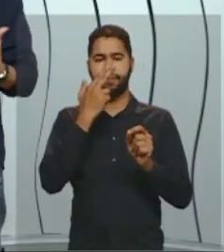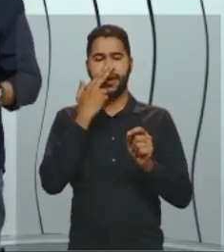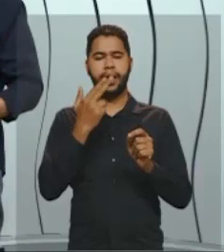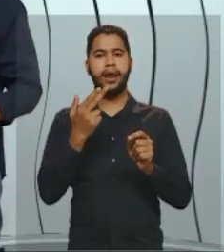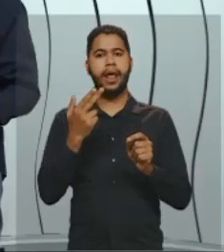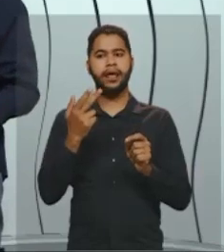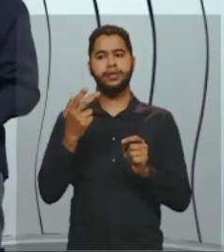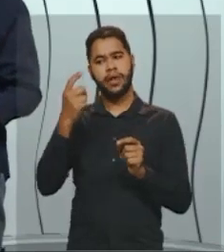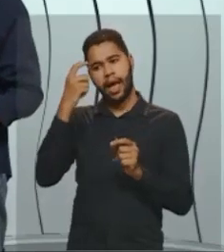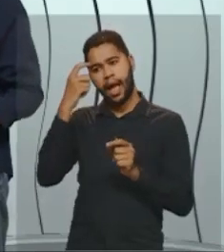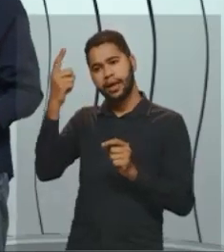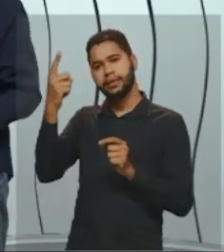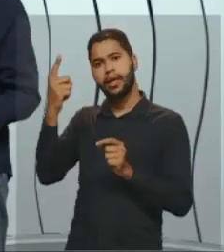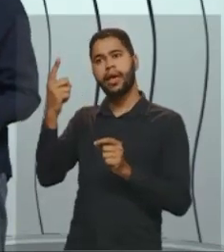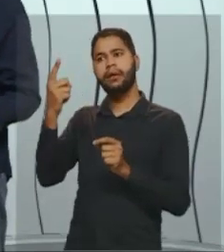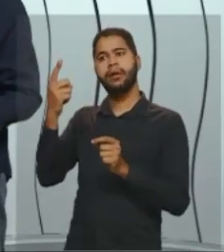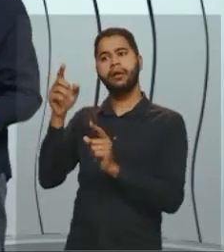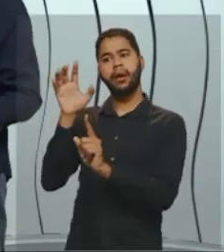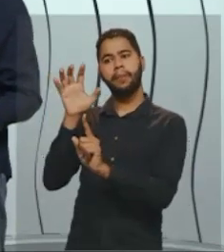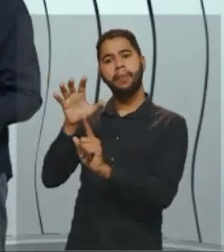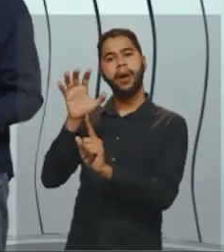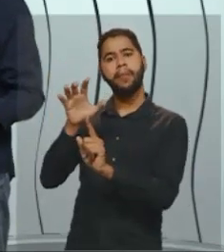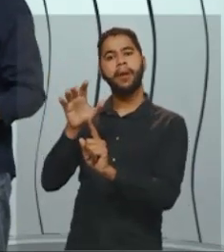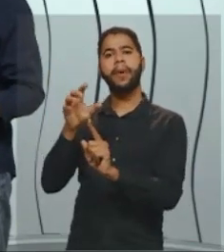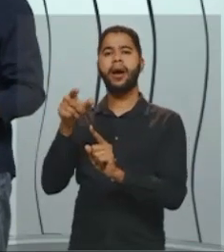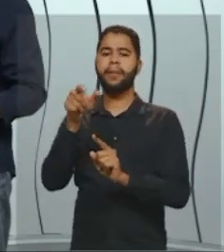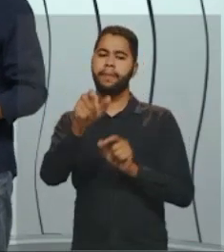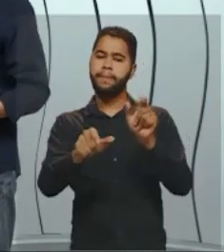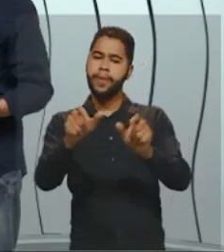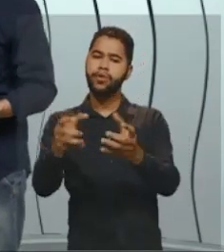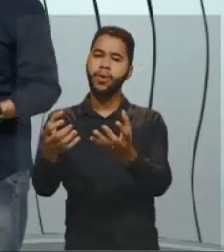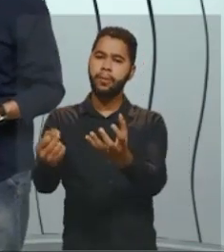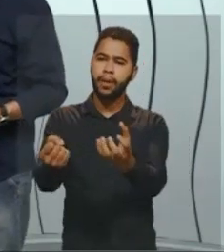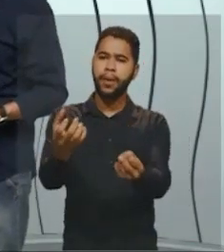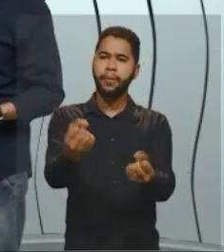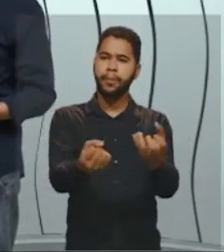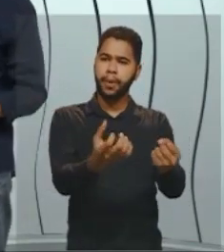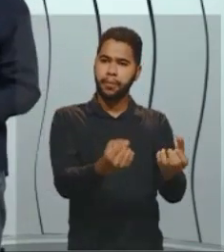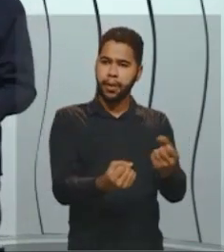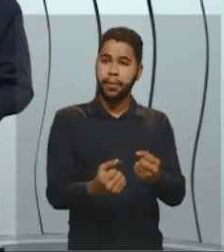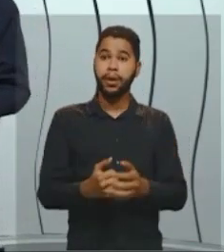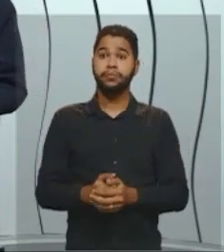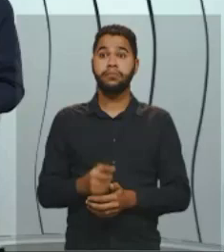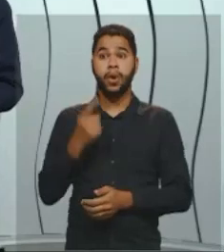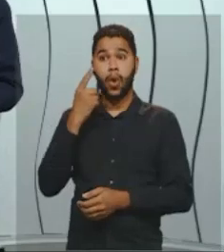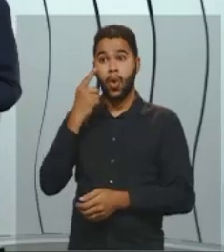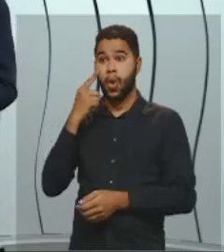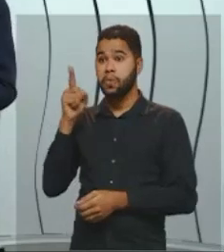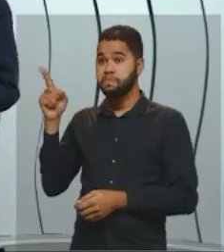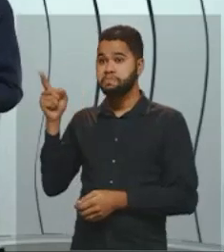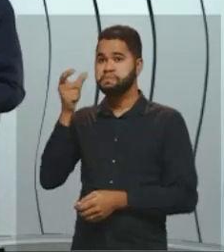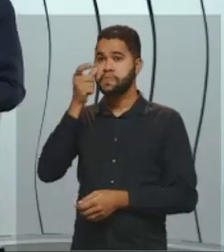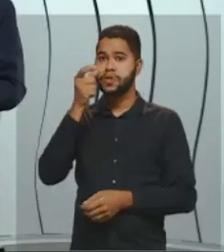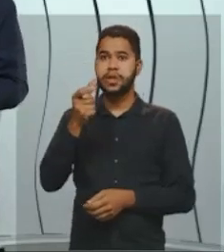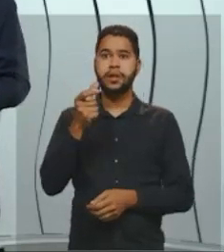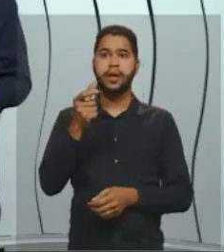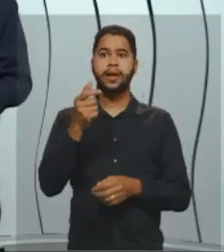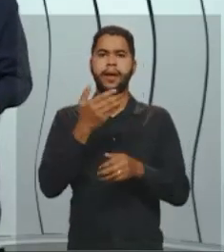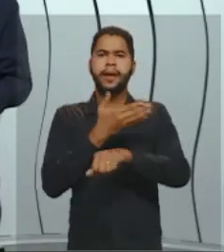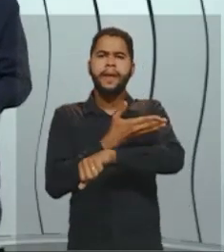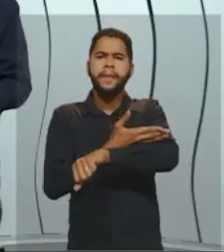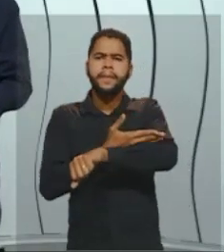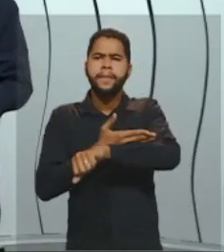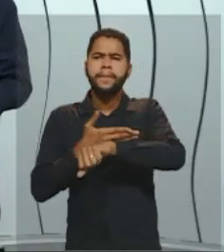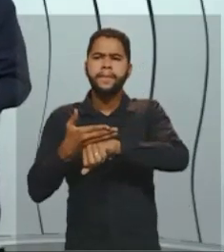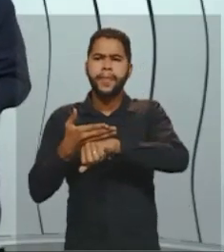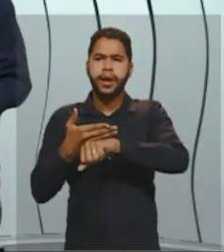querem persuadir para a pessoa ficar interessada na ideia. Esse aqui também achei muito interessante. Tudo branco também para as